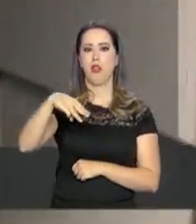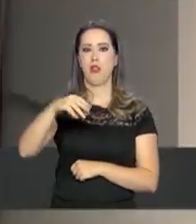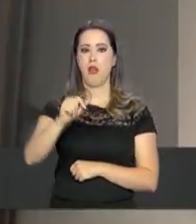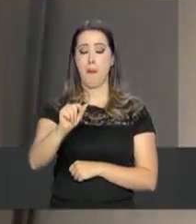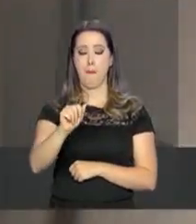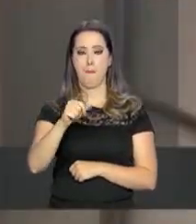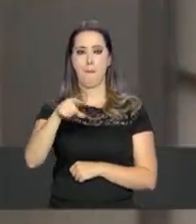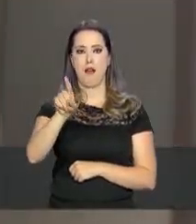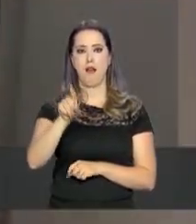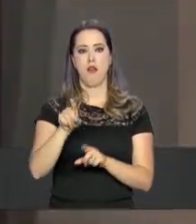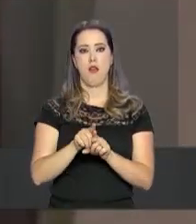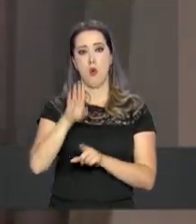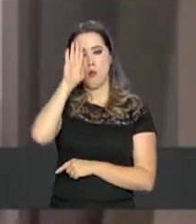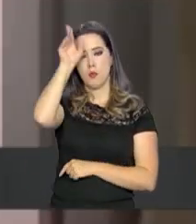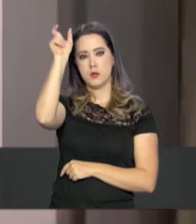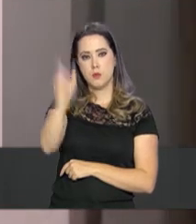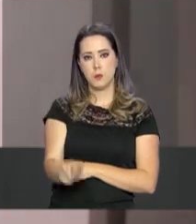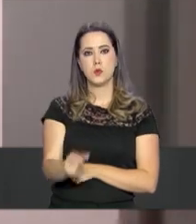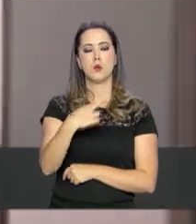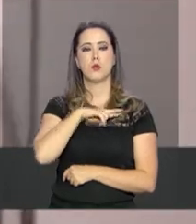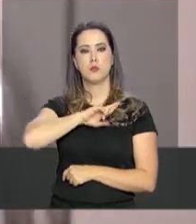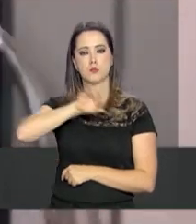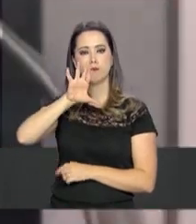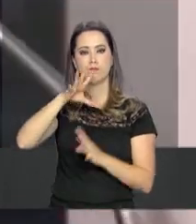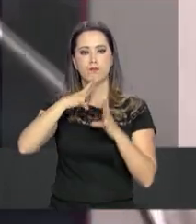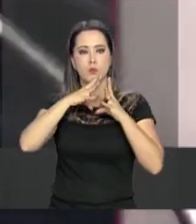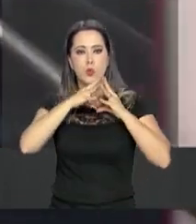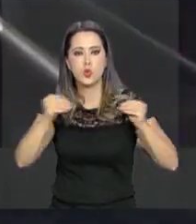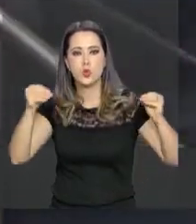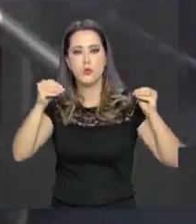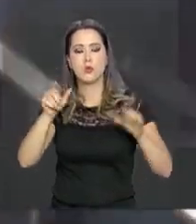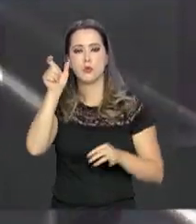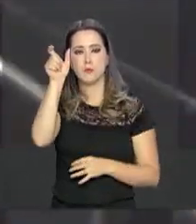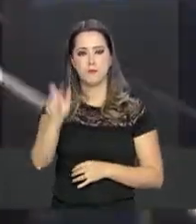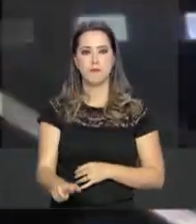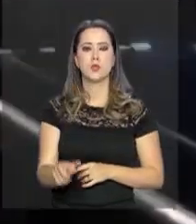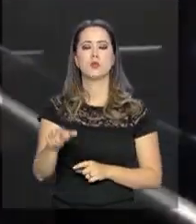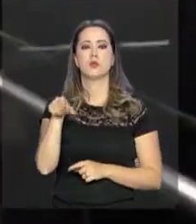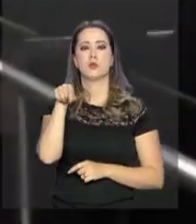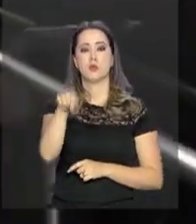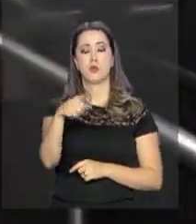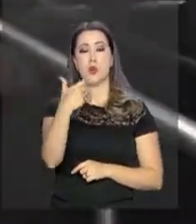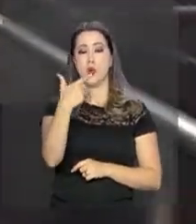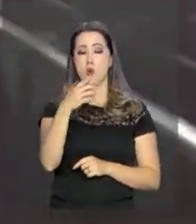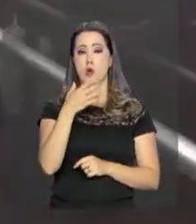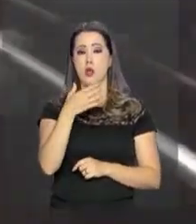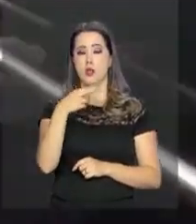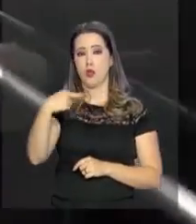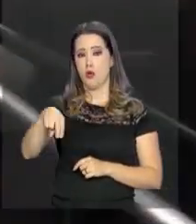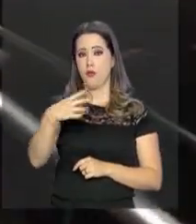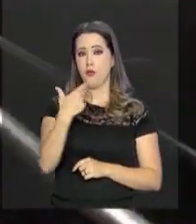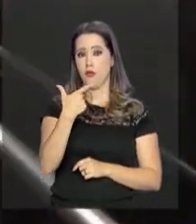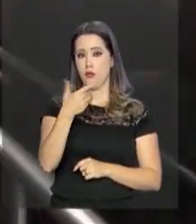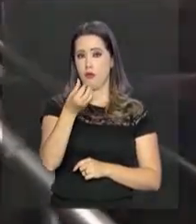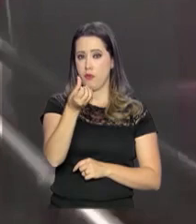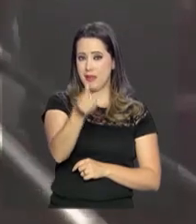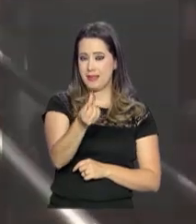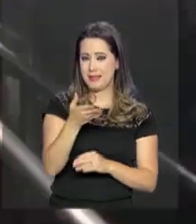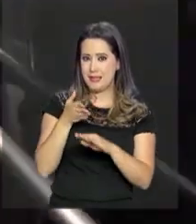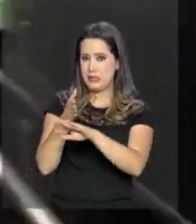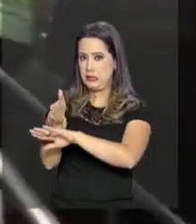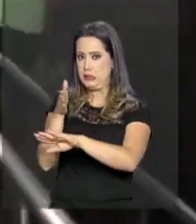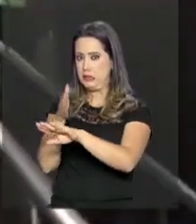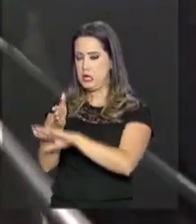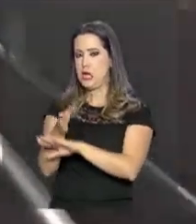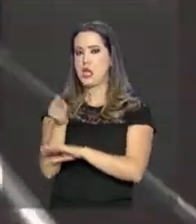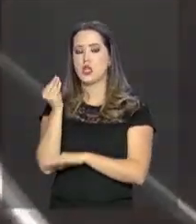12 brasileiros, 5 dominicanos e 2 cubanos em novembro de 2016, durante uma travessia ilegal de barco